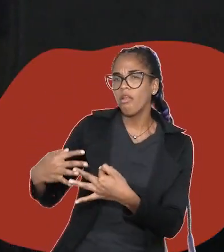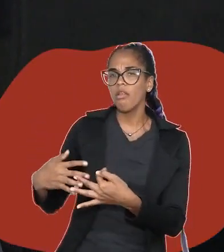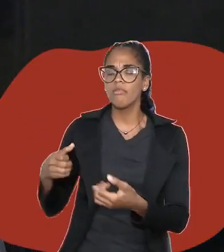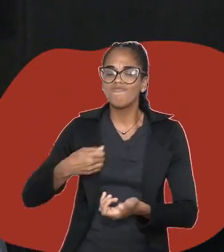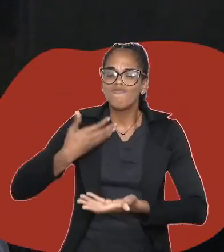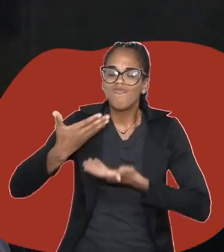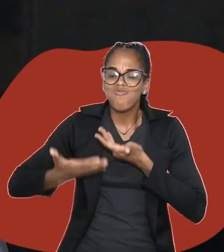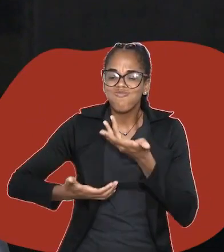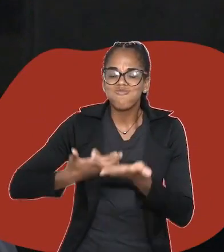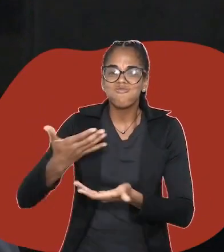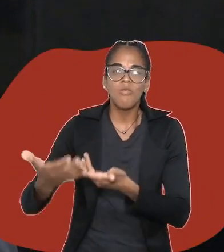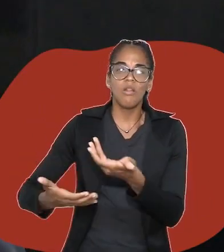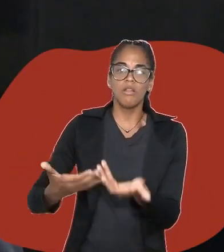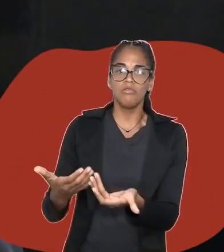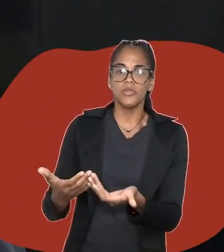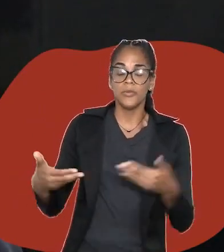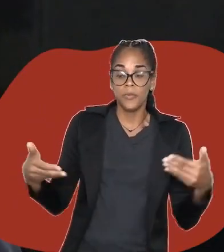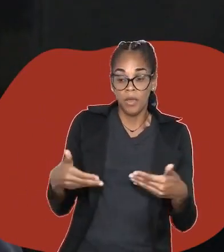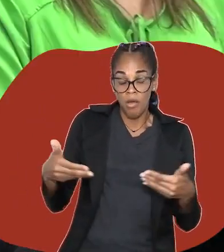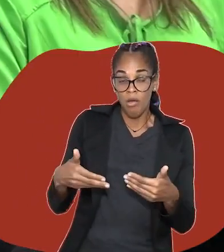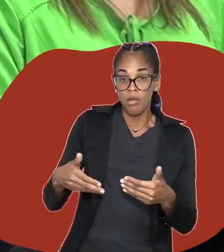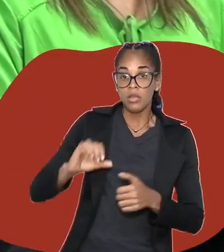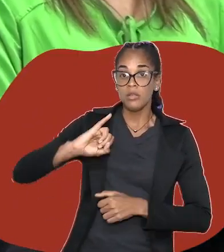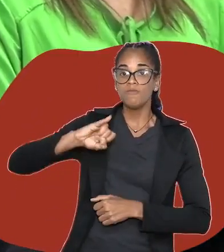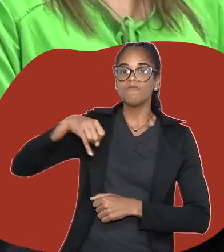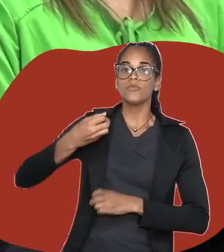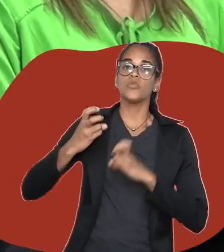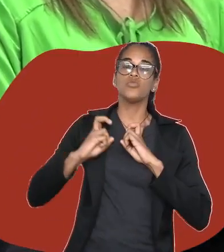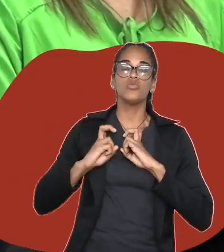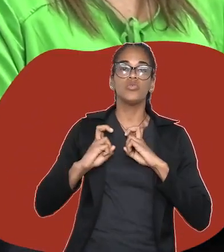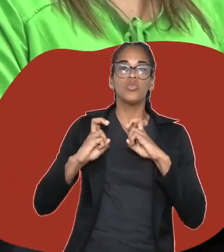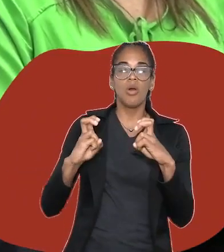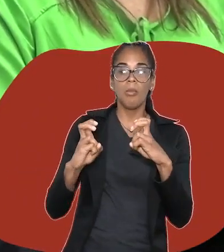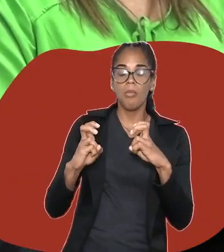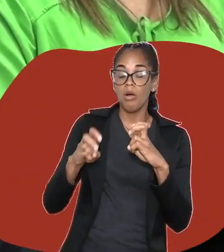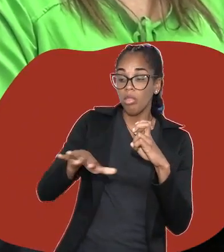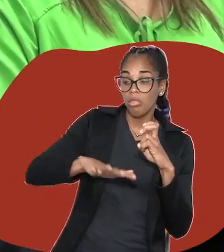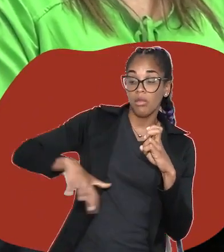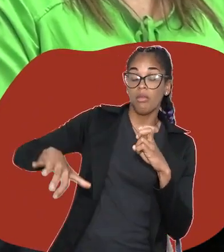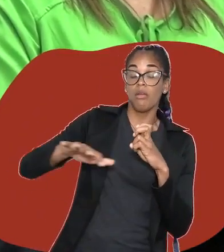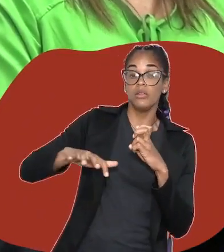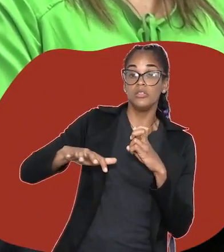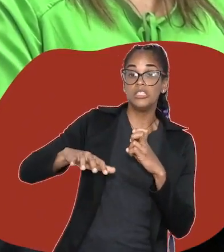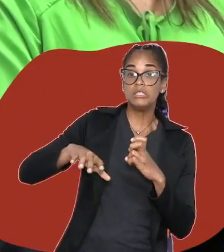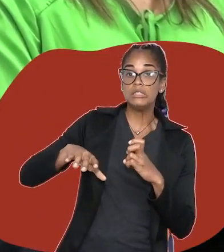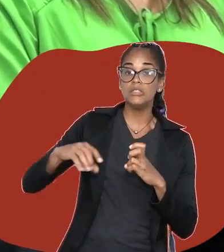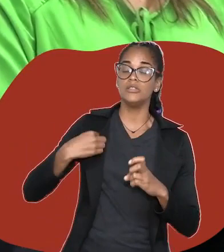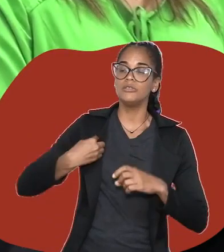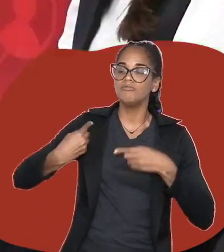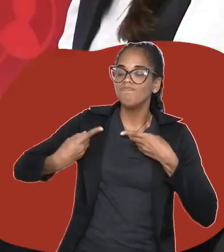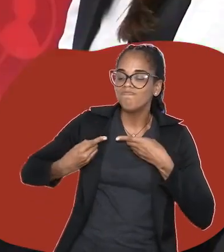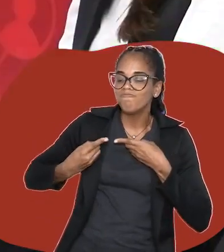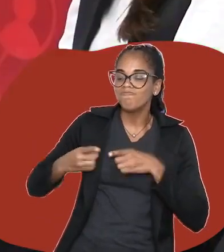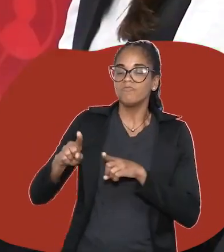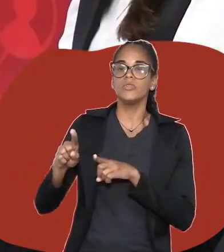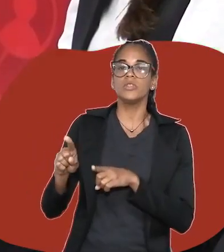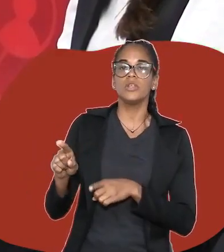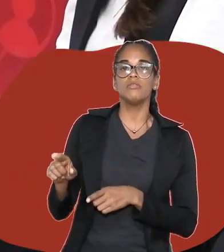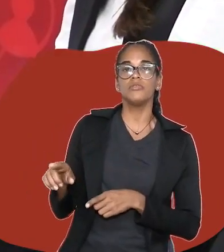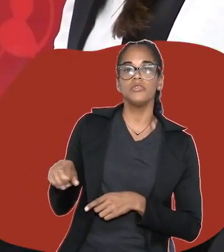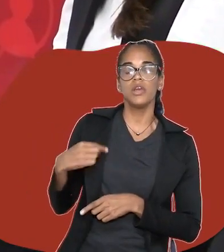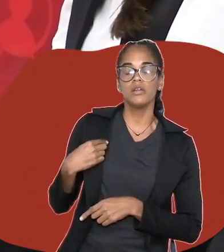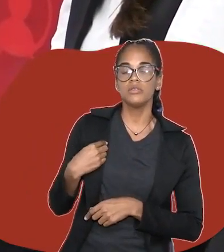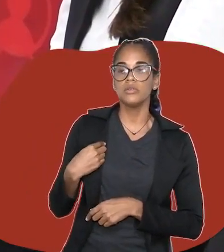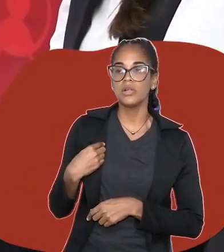Então, nessa ideia, tem fluído bem. Aqui em Jaboatão, né, essa circunscrição sempre foi uma circunscrição